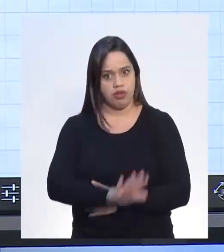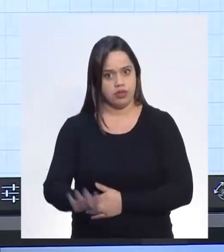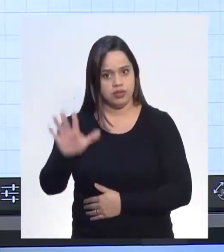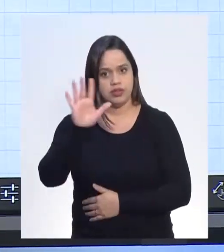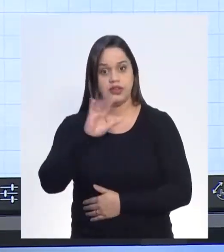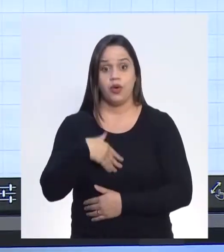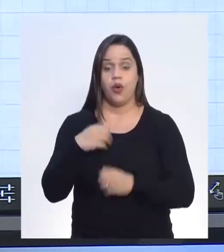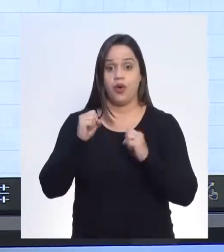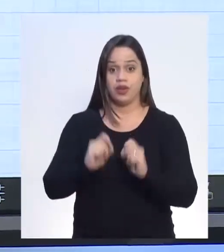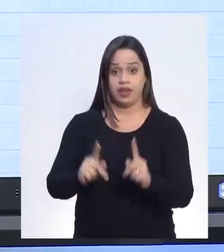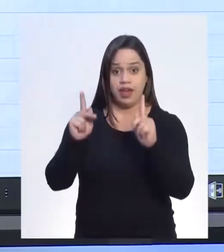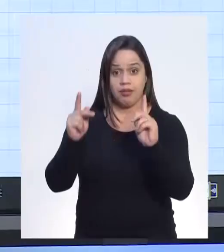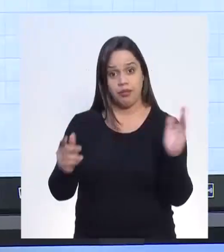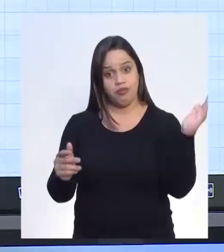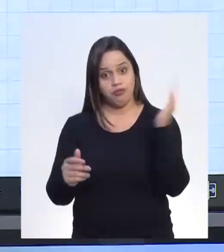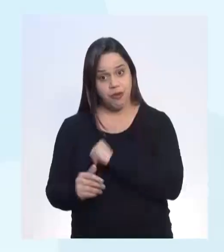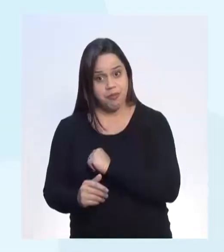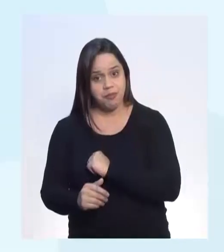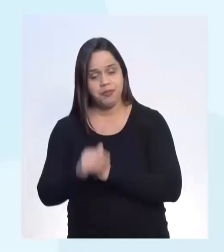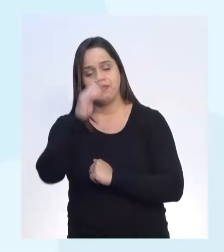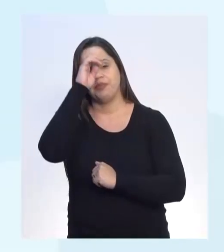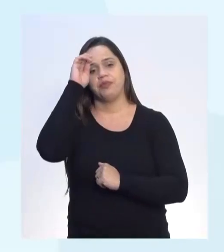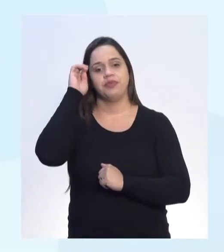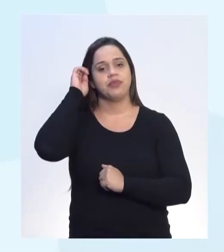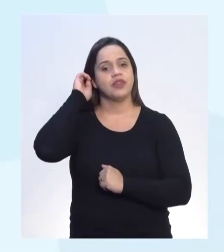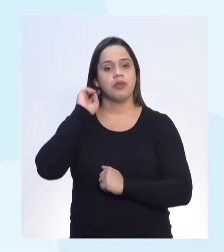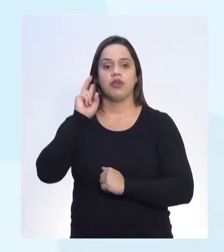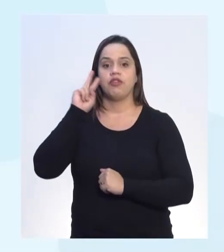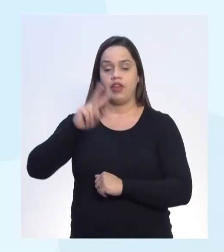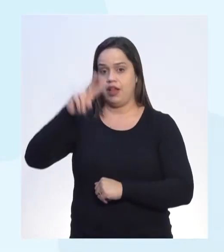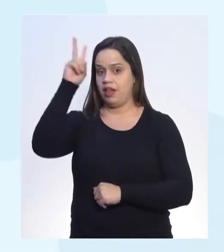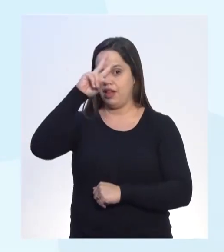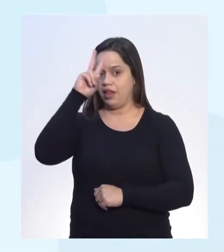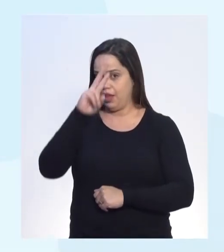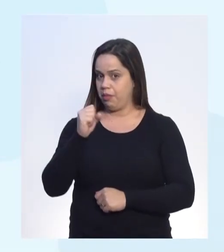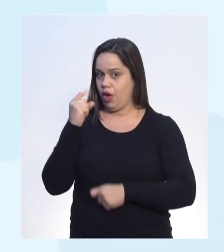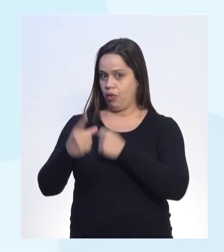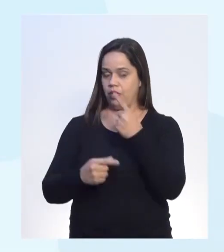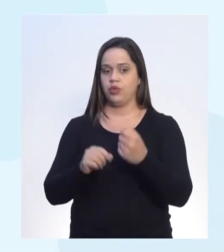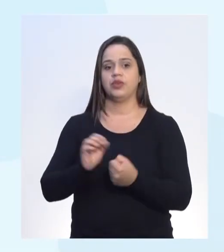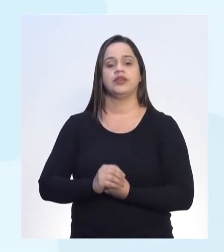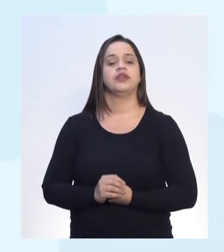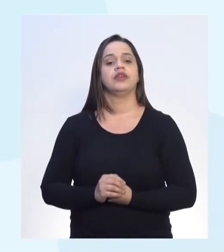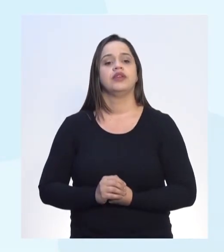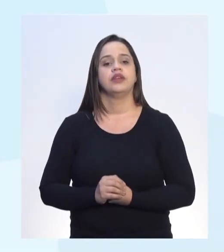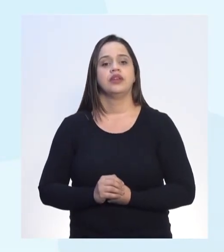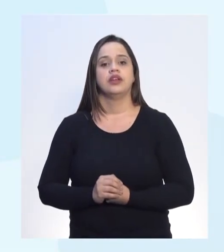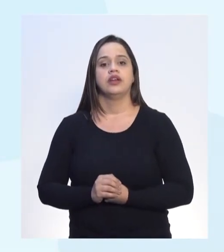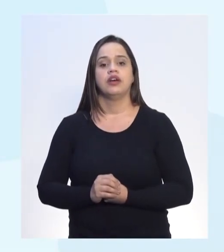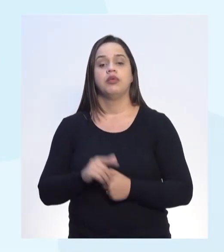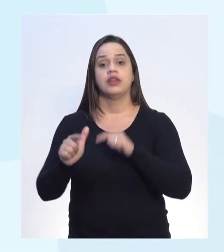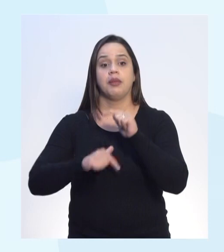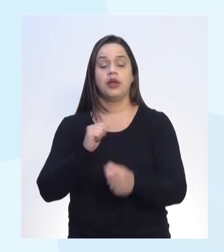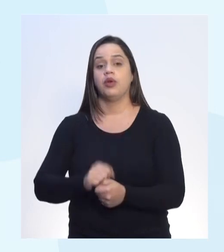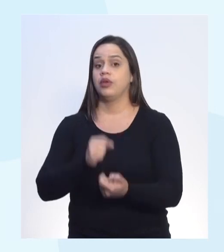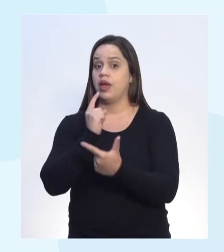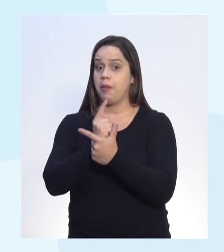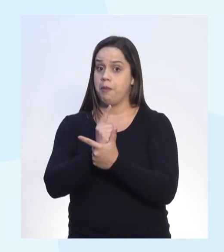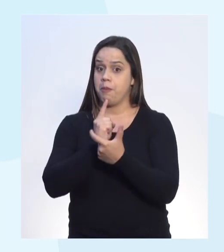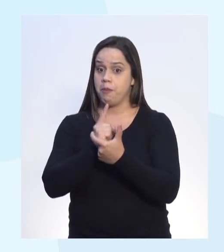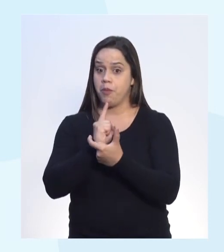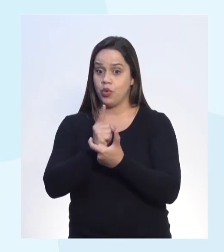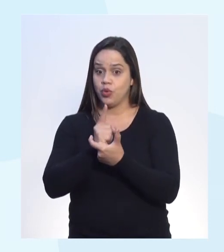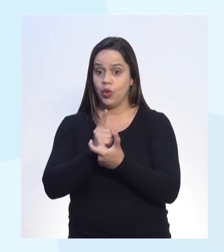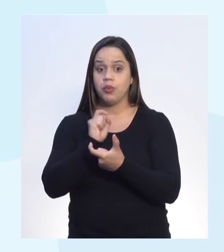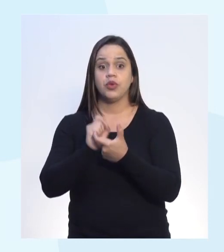lá? Olha lá. Vamos relembrar alguns conceitos aí, tá? Vamos trabalhar a questão do monômio ou relembrá-los, né,